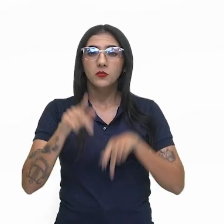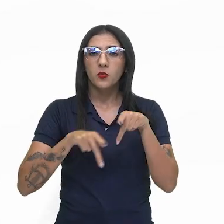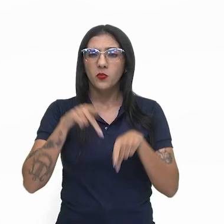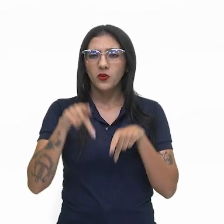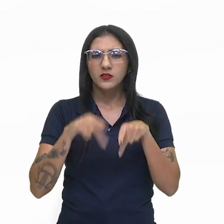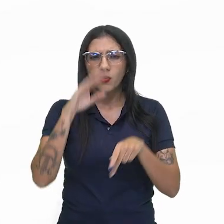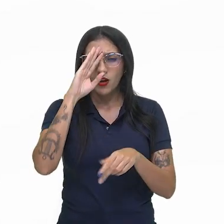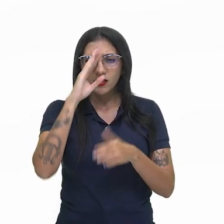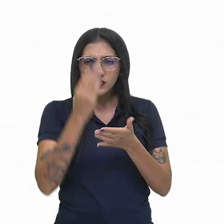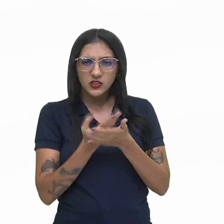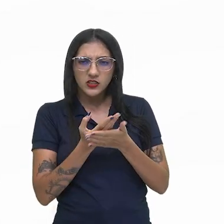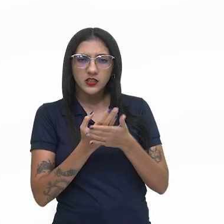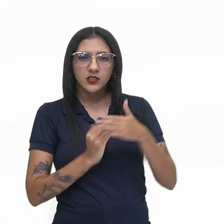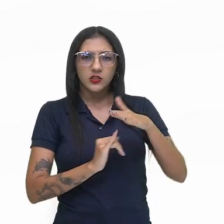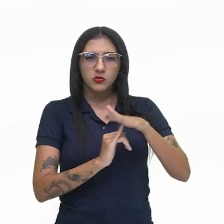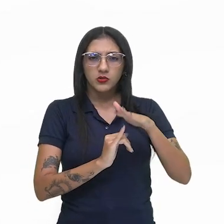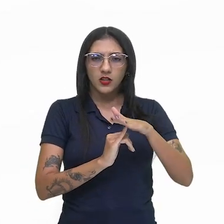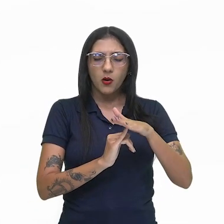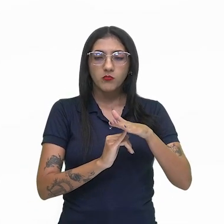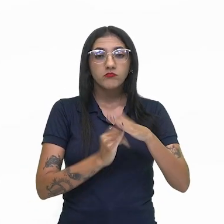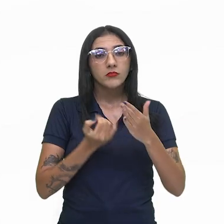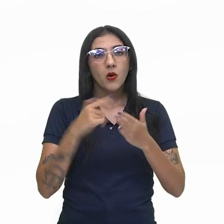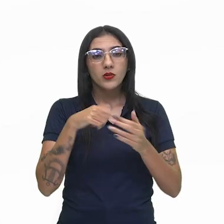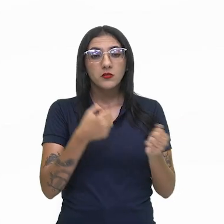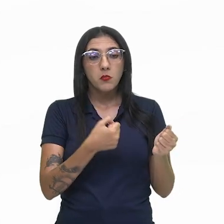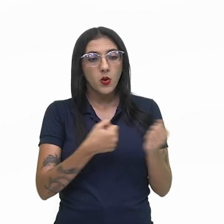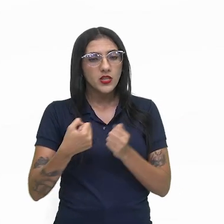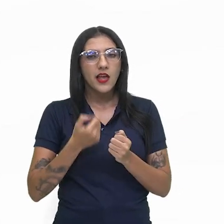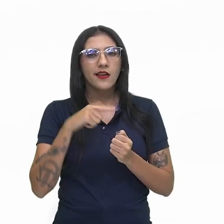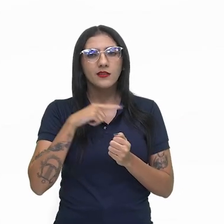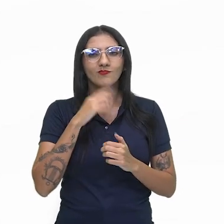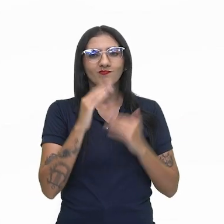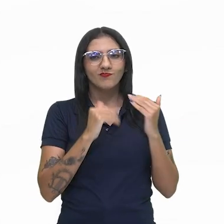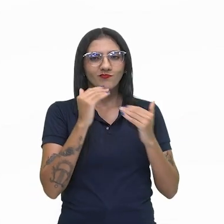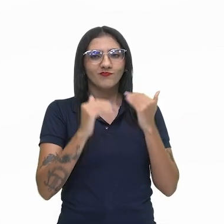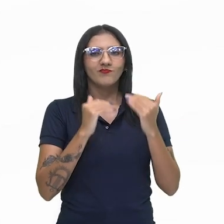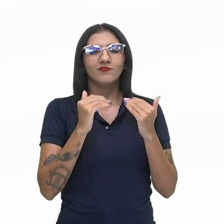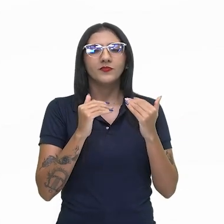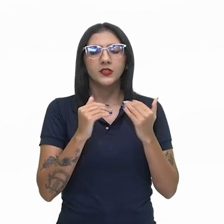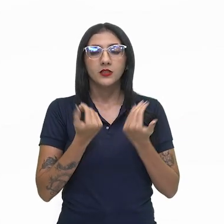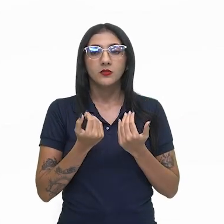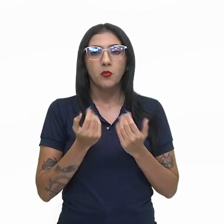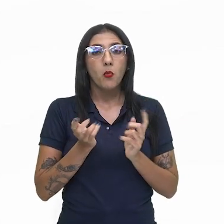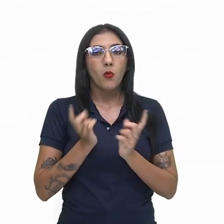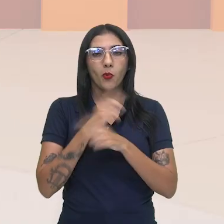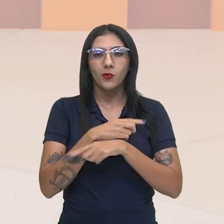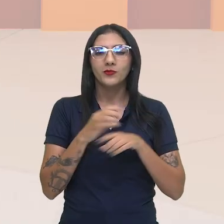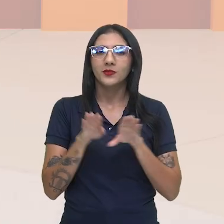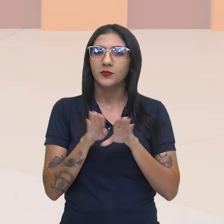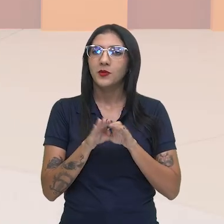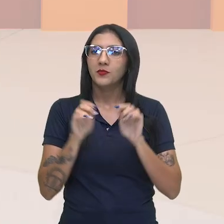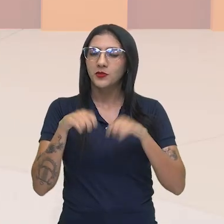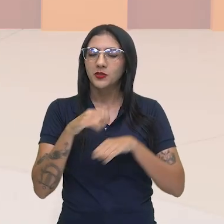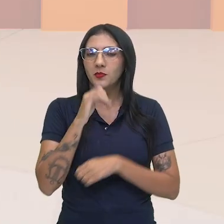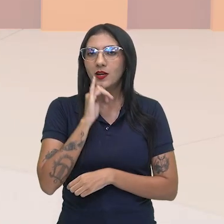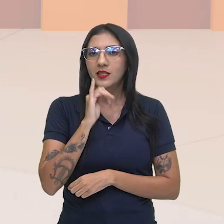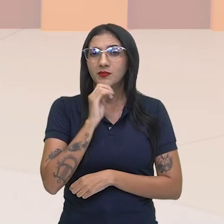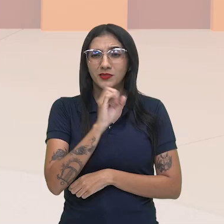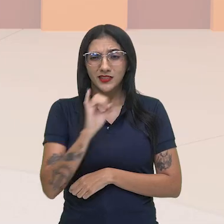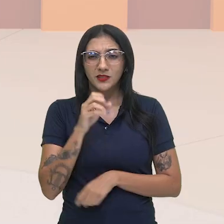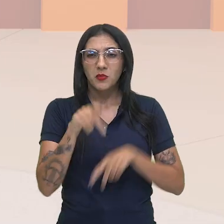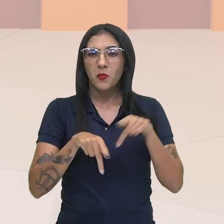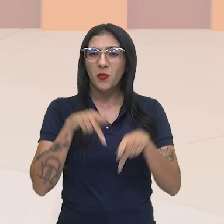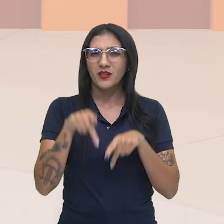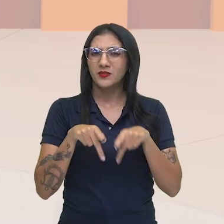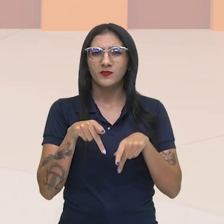confia nas instituições, o poder se fortalece. O contrário também acontece, não é? Quando a população